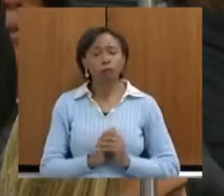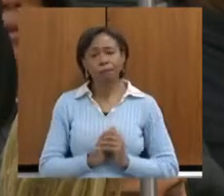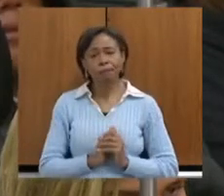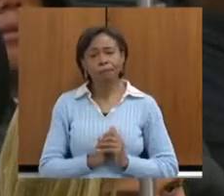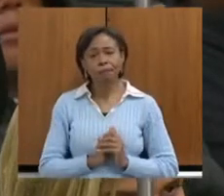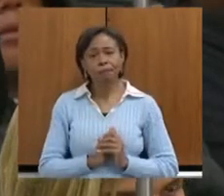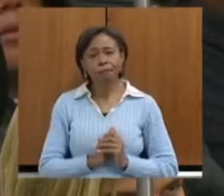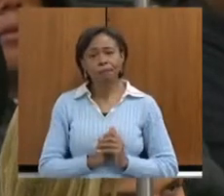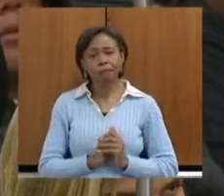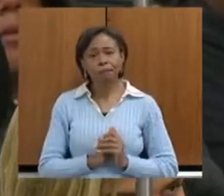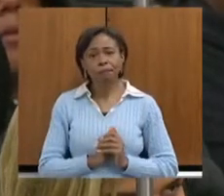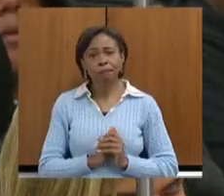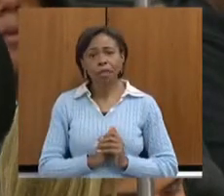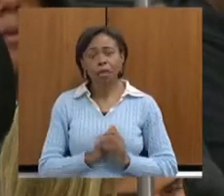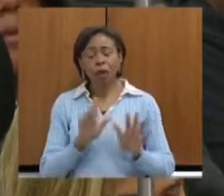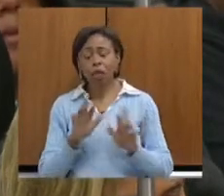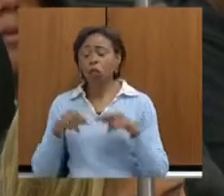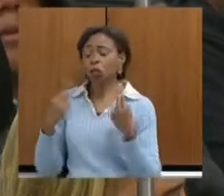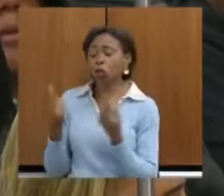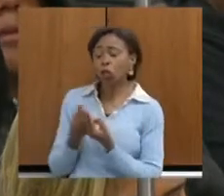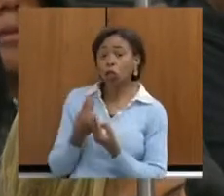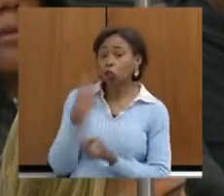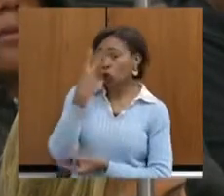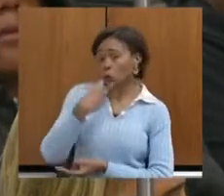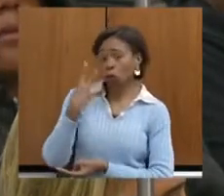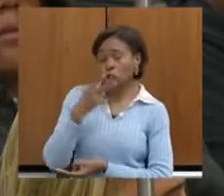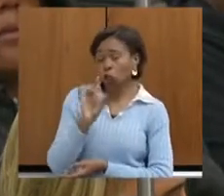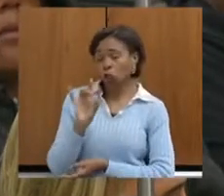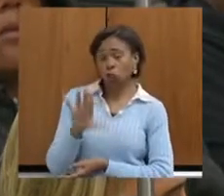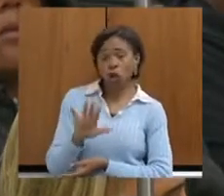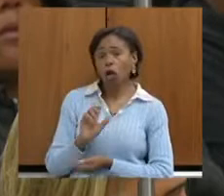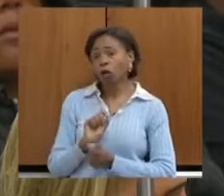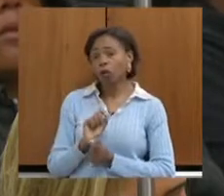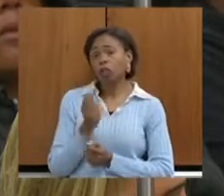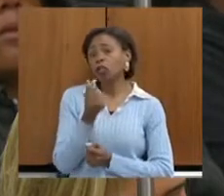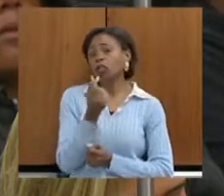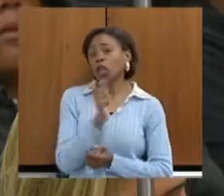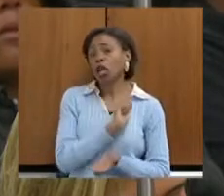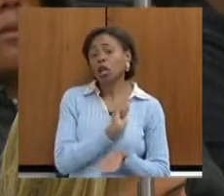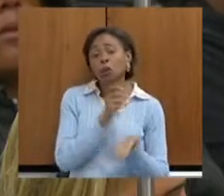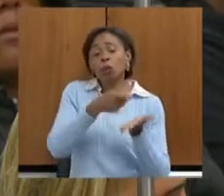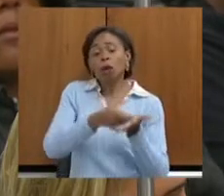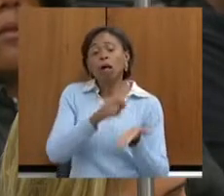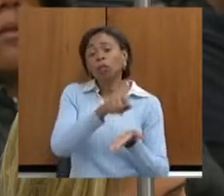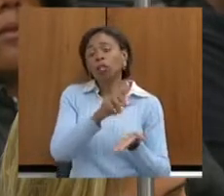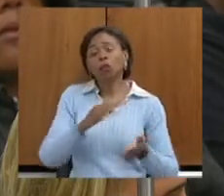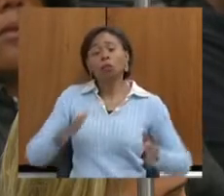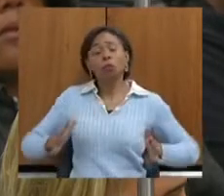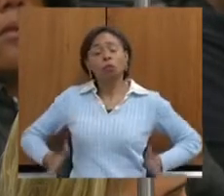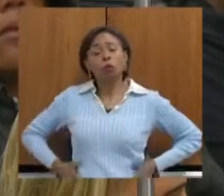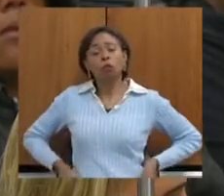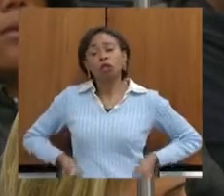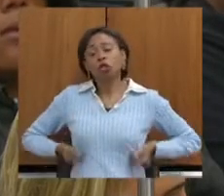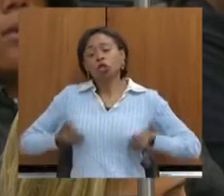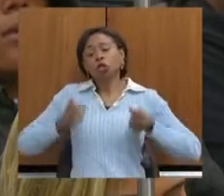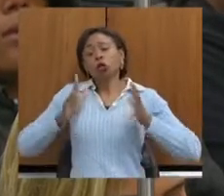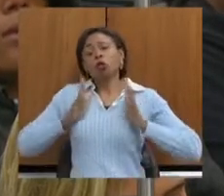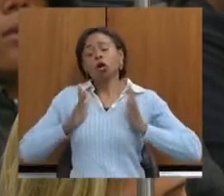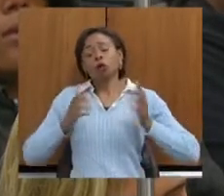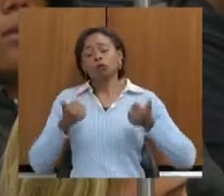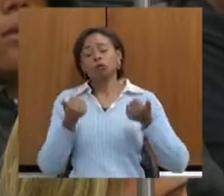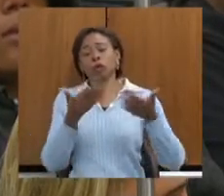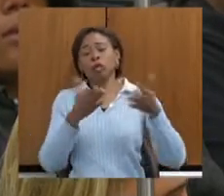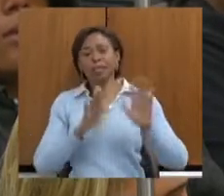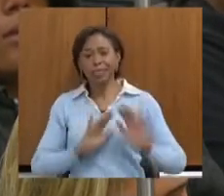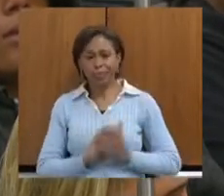e vai aqui e faz uma reunião de duas horas e o dinheiro sai para eles lá dentro do corte Deus a quantidade na conta deles